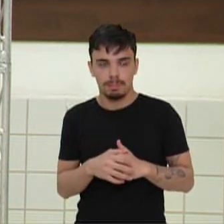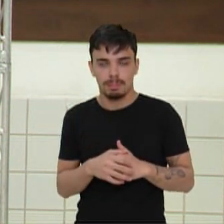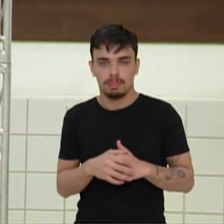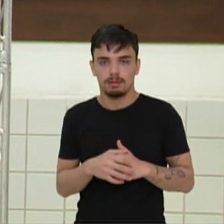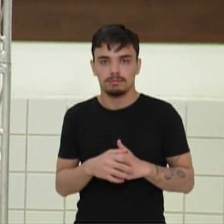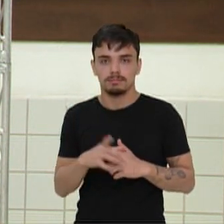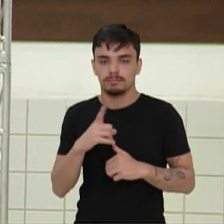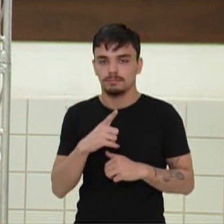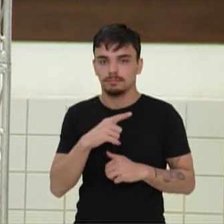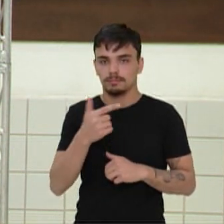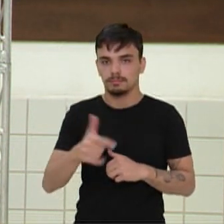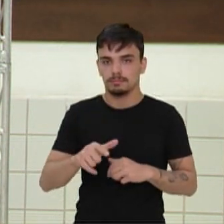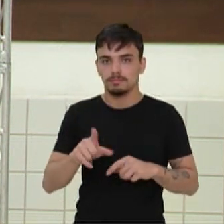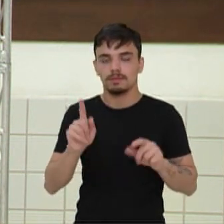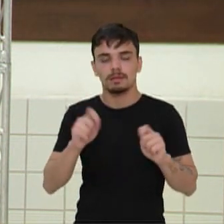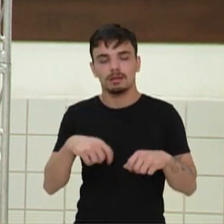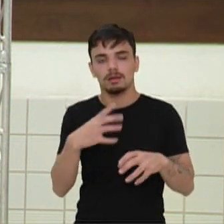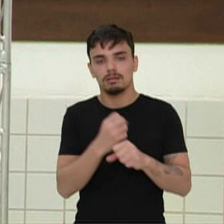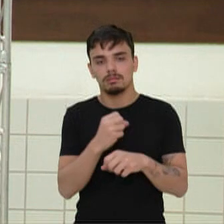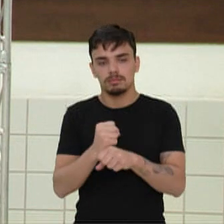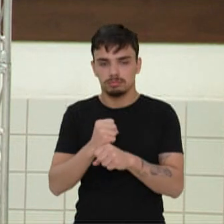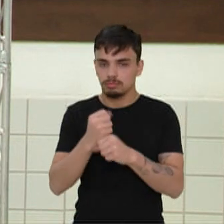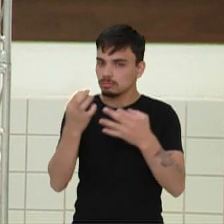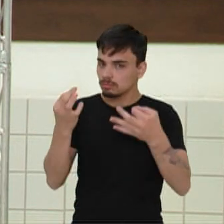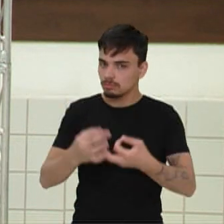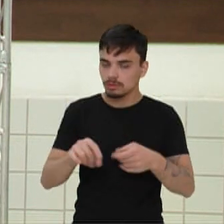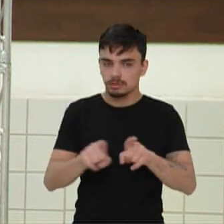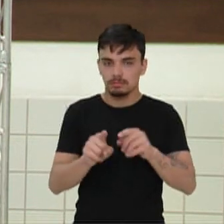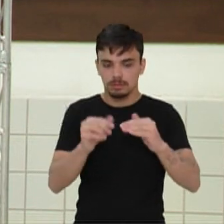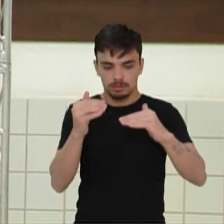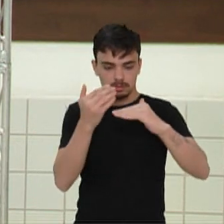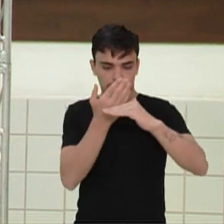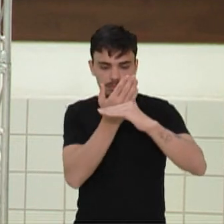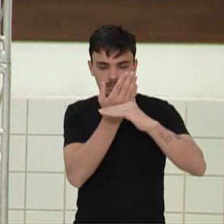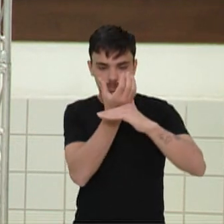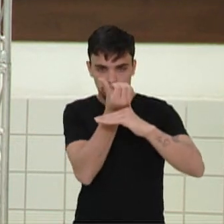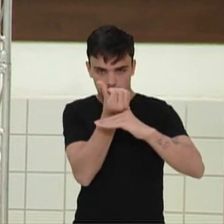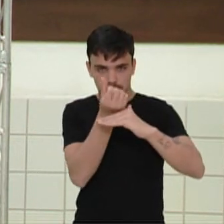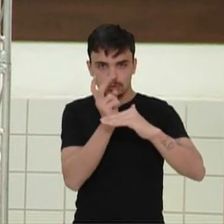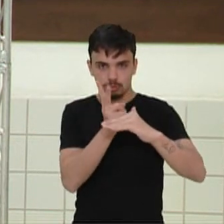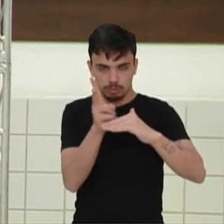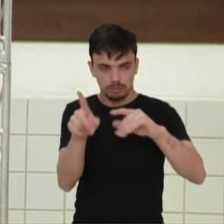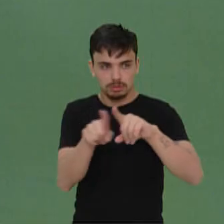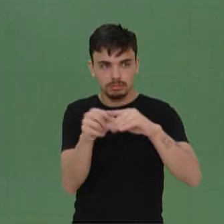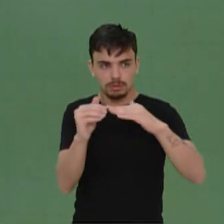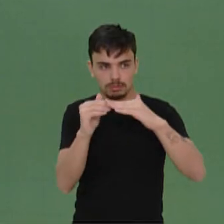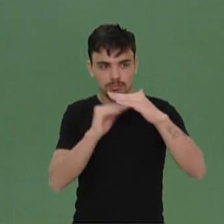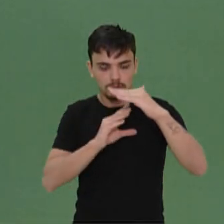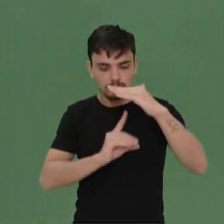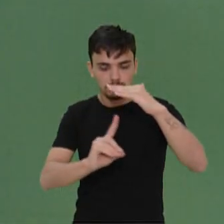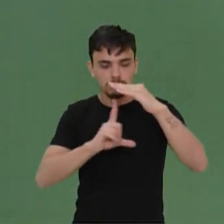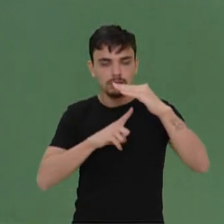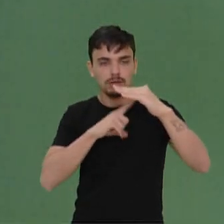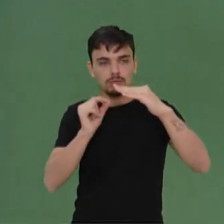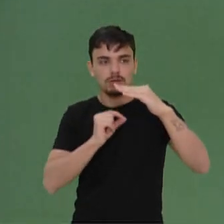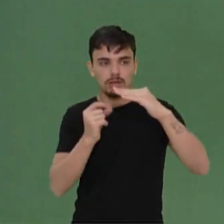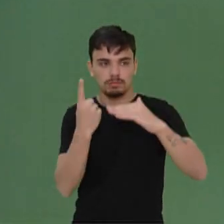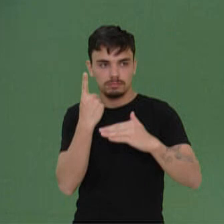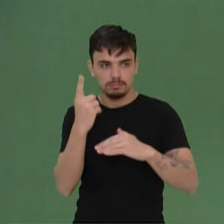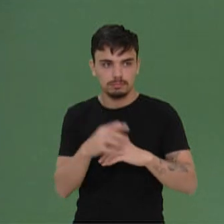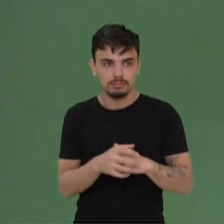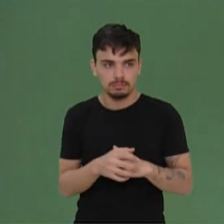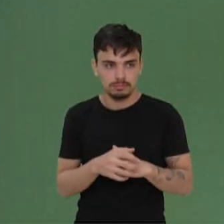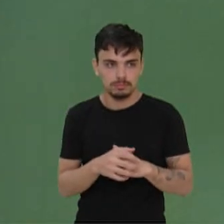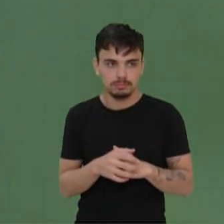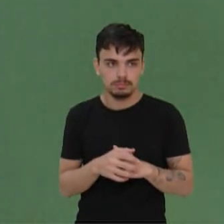né? Aí dá para calcular isso tranquilamente, em cima continua menos 6, embaixo aqui no denominador eu tenho 2 vezes menos 1, isso dá